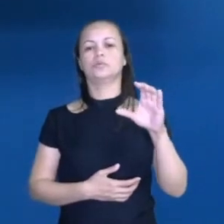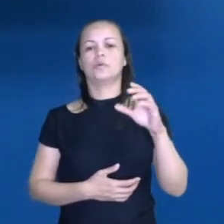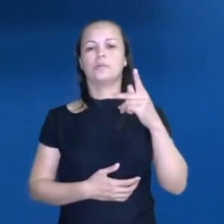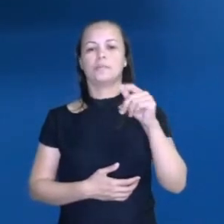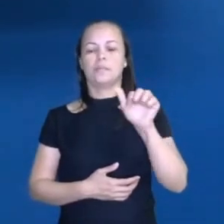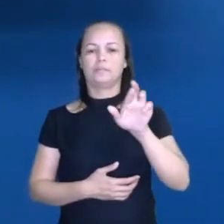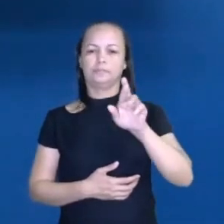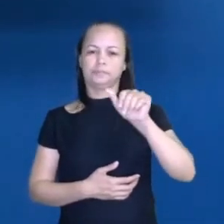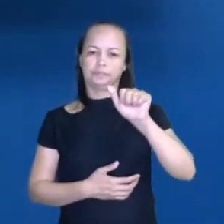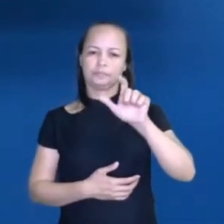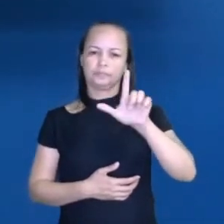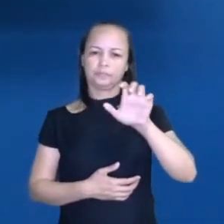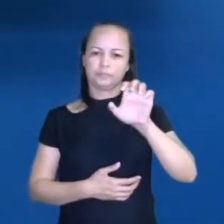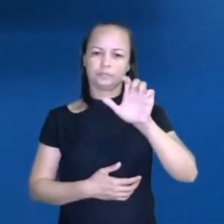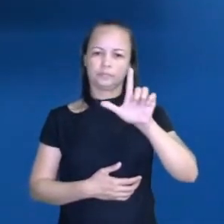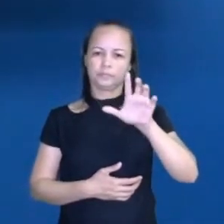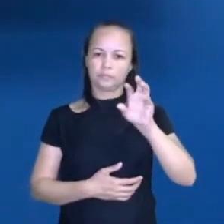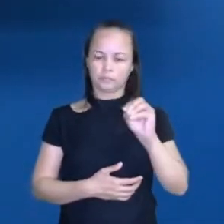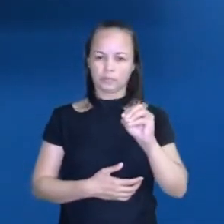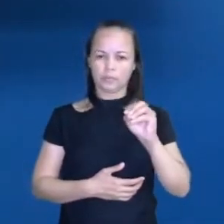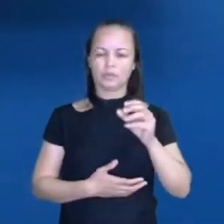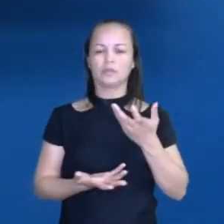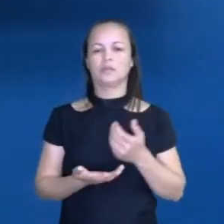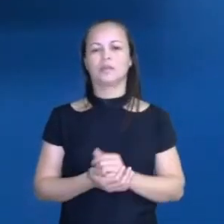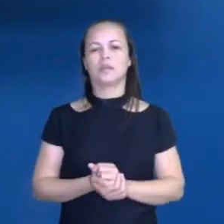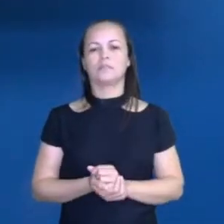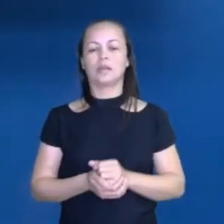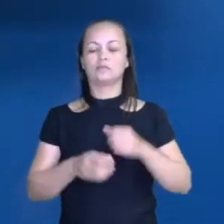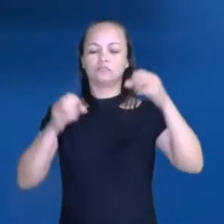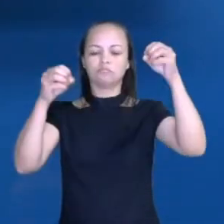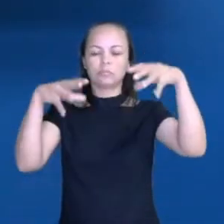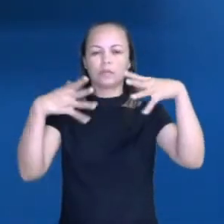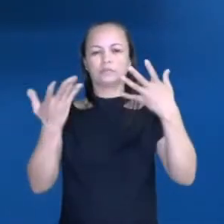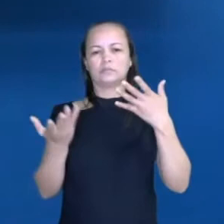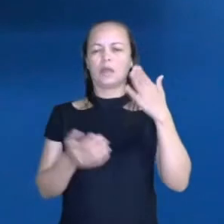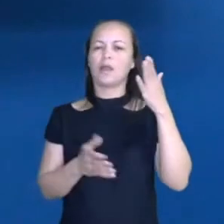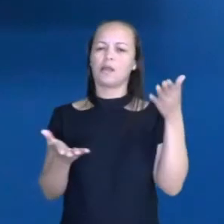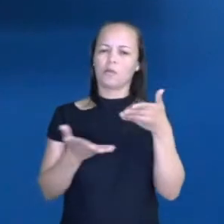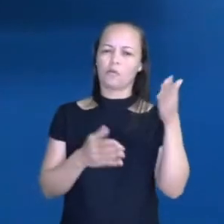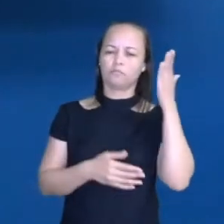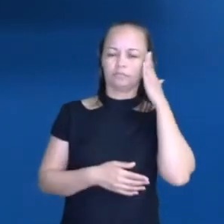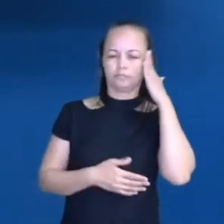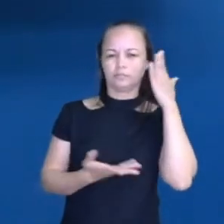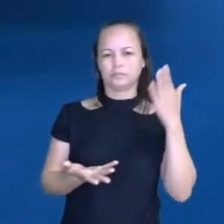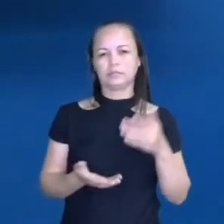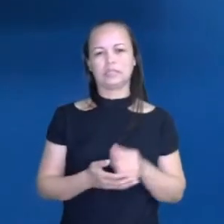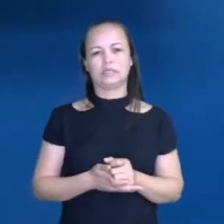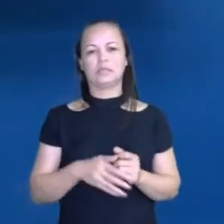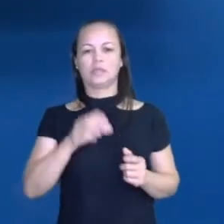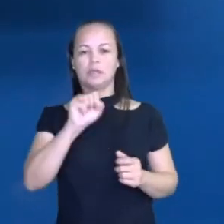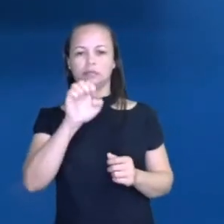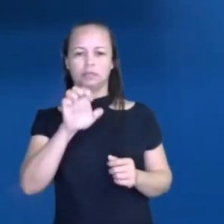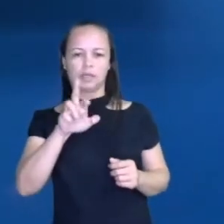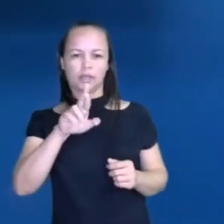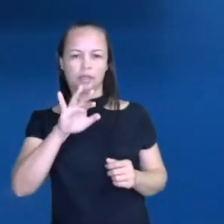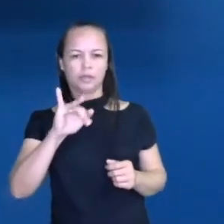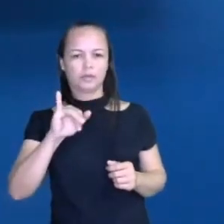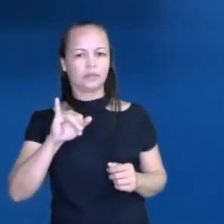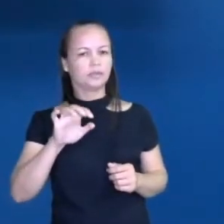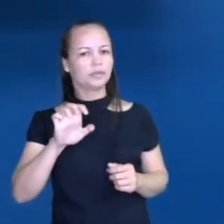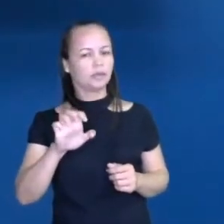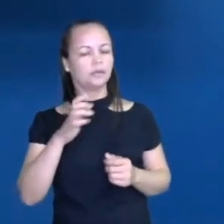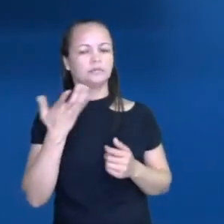paralelo tá tá ligando aí de dentro da série ela falou agora em paralelo